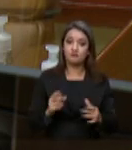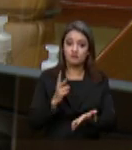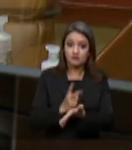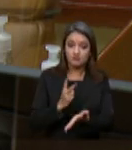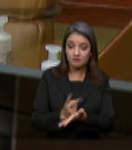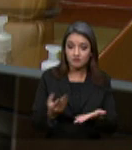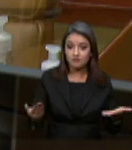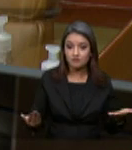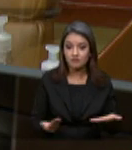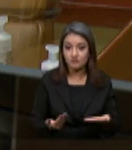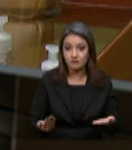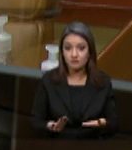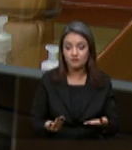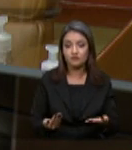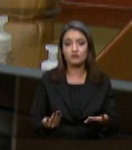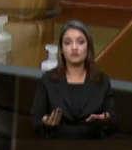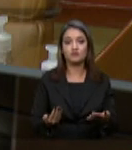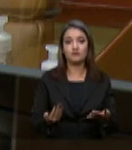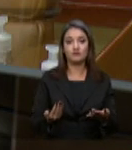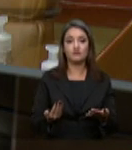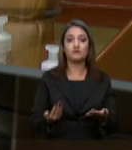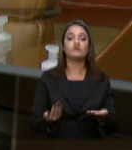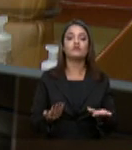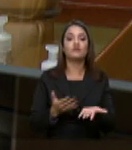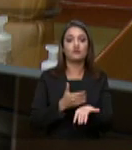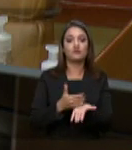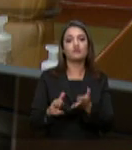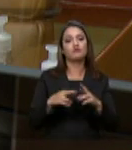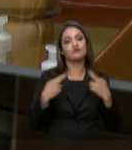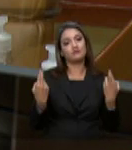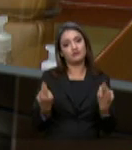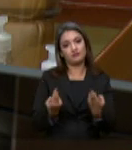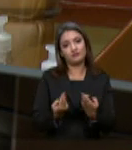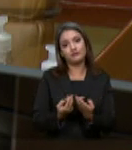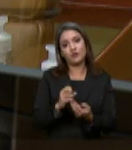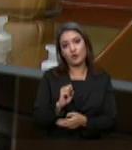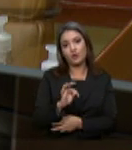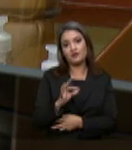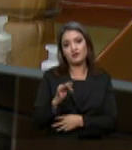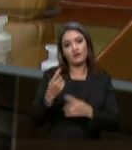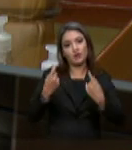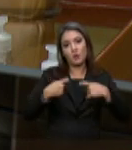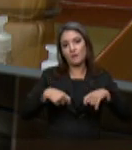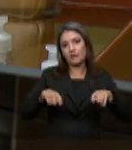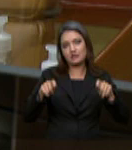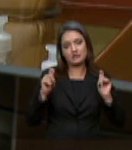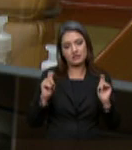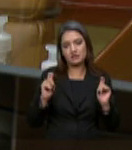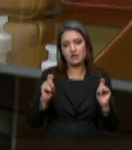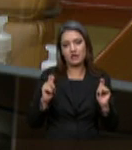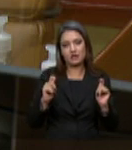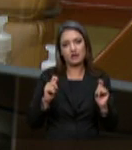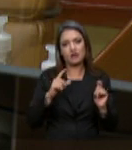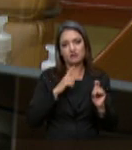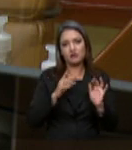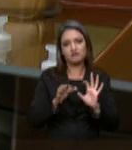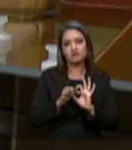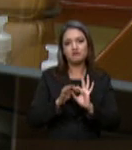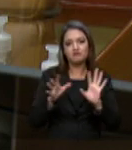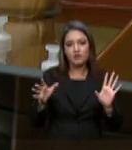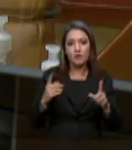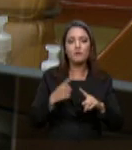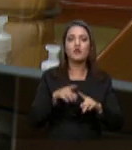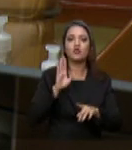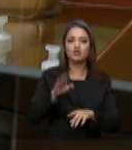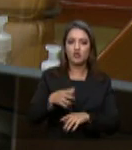mesmo hoje para o início da sessão este Supremo que nem precisaria de dar um espaço maior uma vez que havia